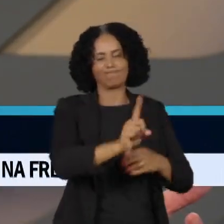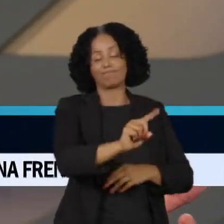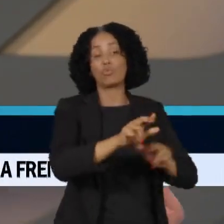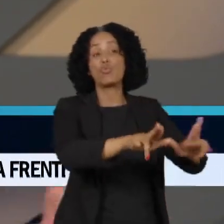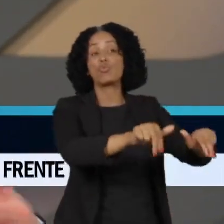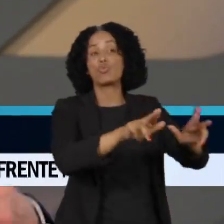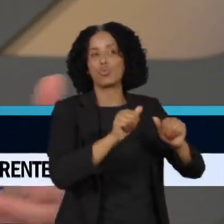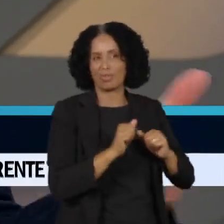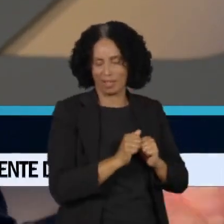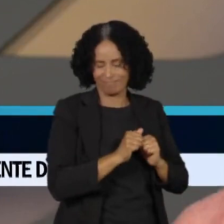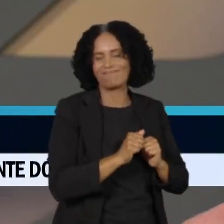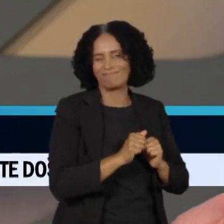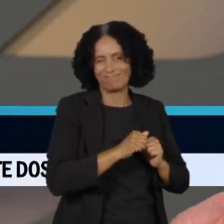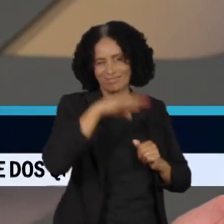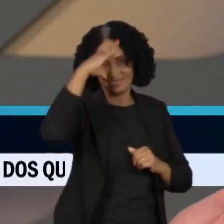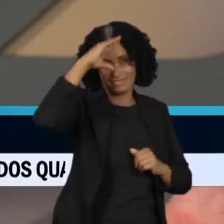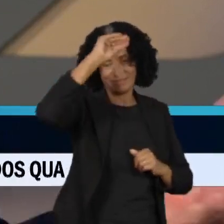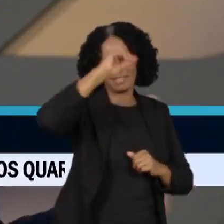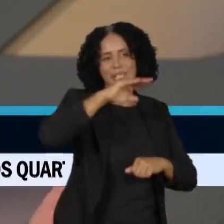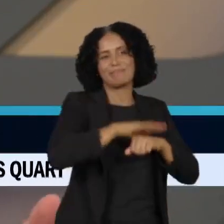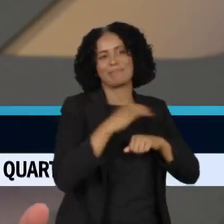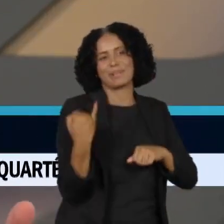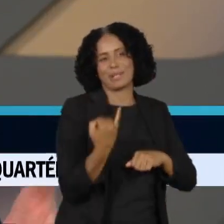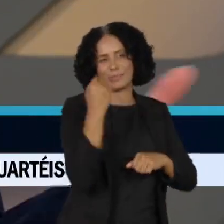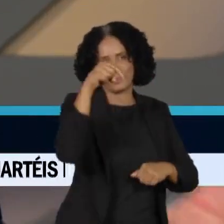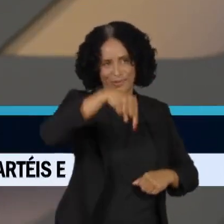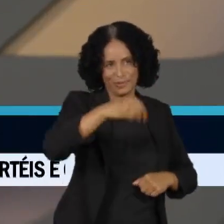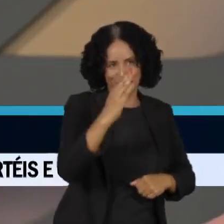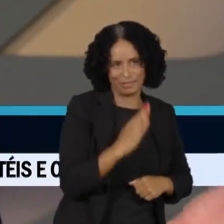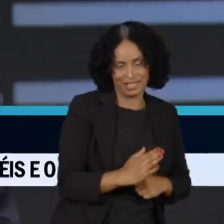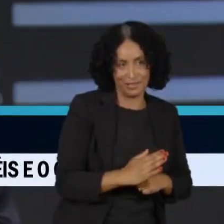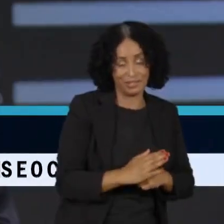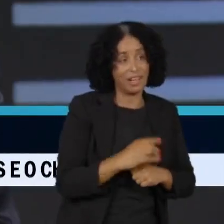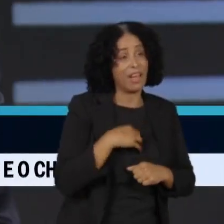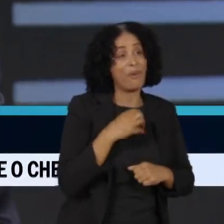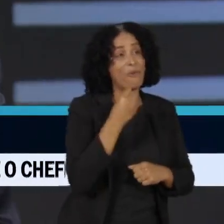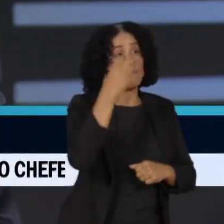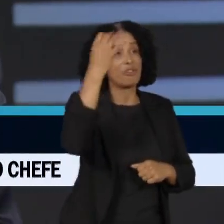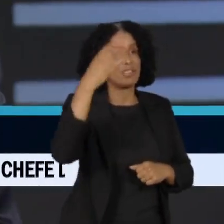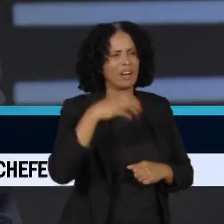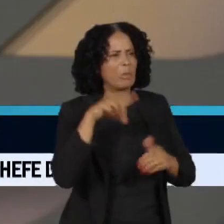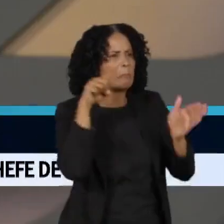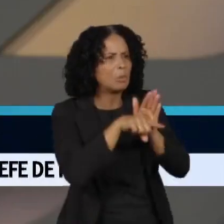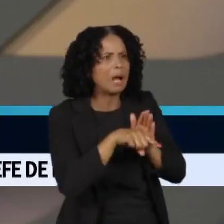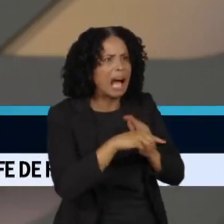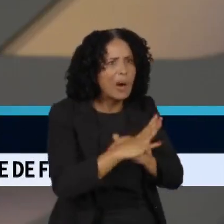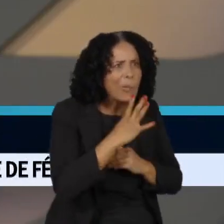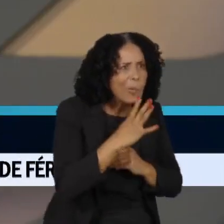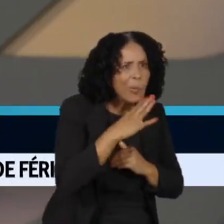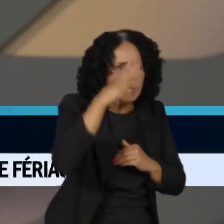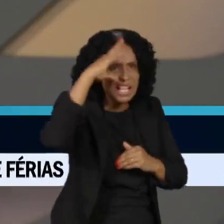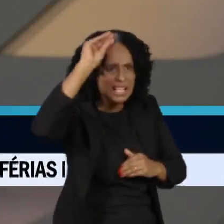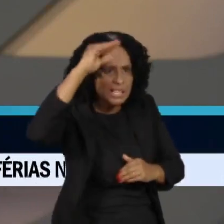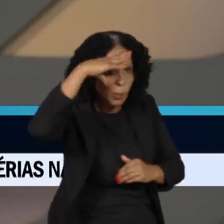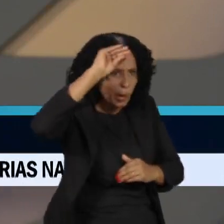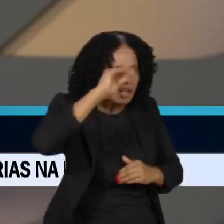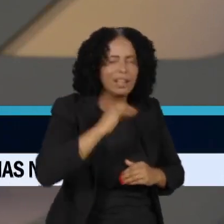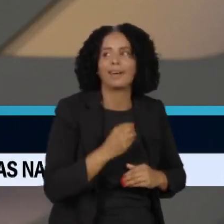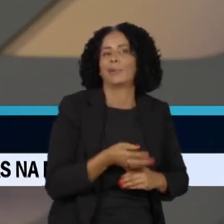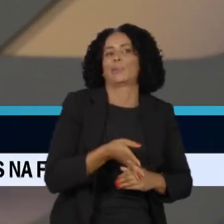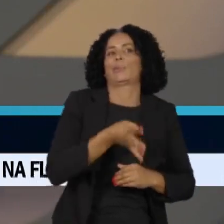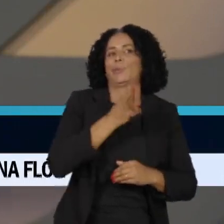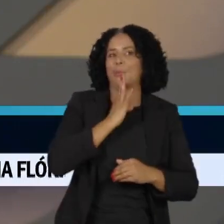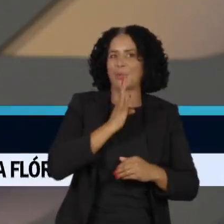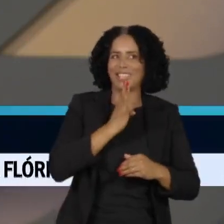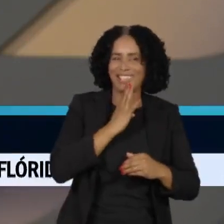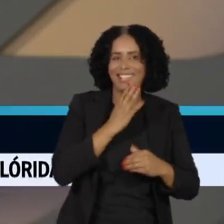embaixador do Brasil, essa é a verdade. Onde você viajava, o que perguntavam do Pelé. Até recentemente, lembrando que o Pelé estava fora